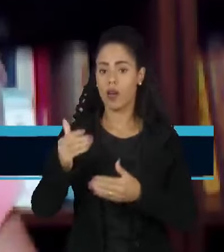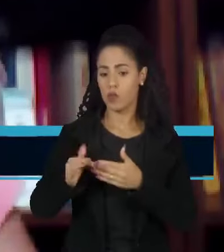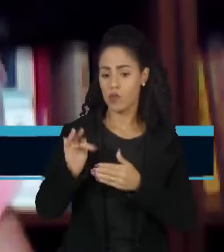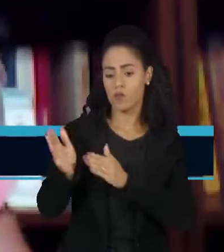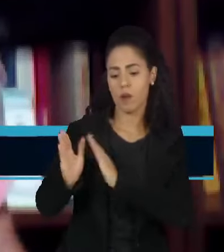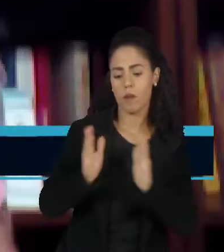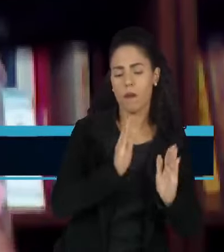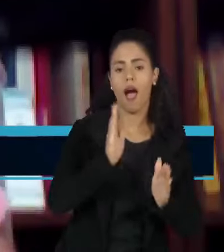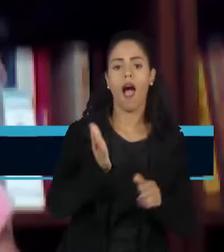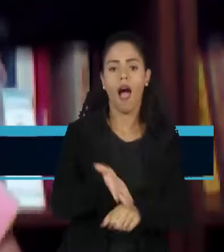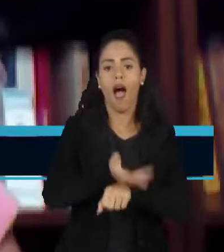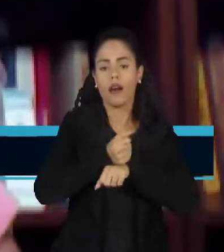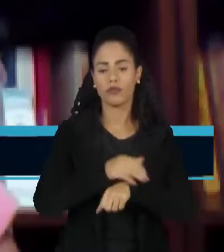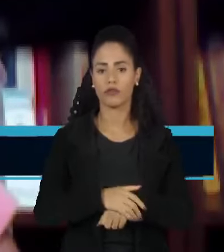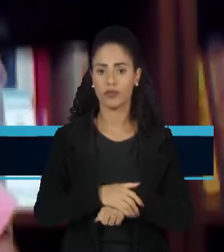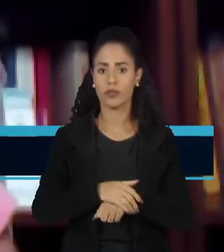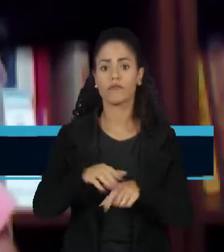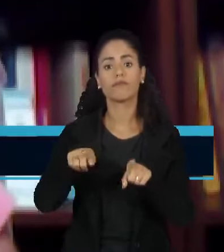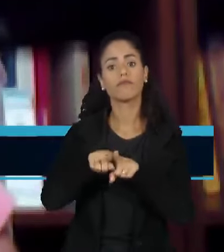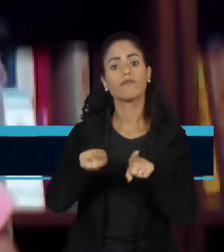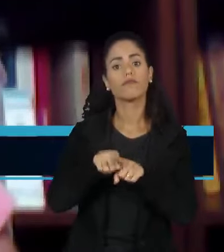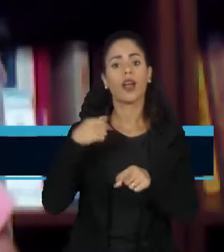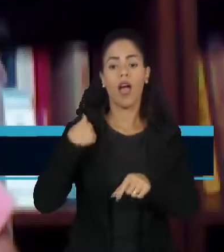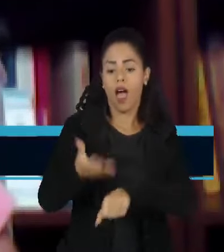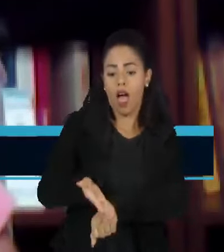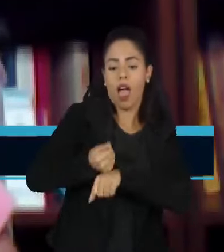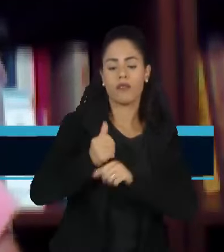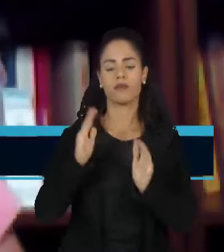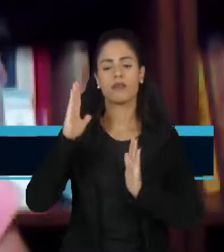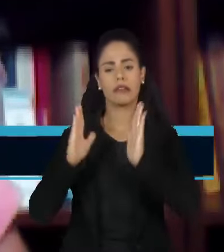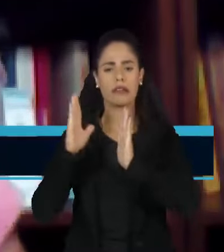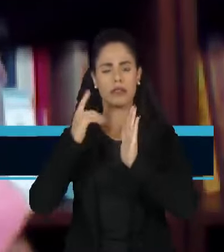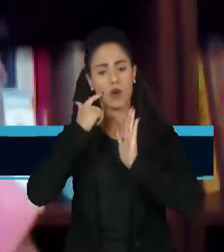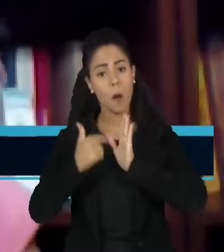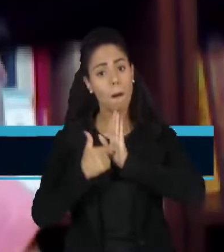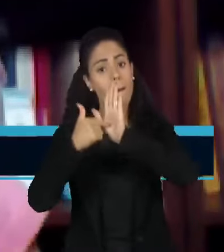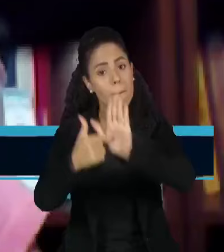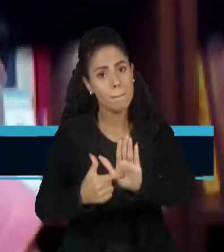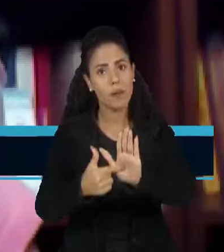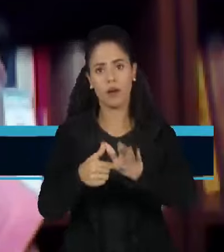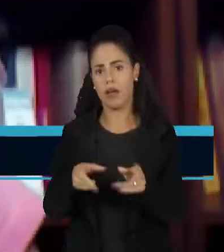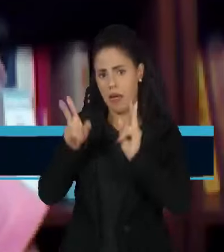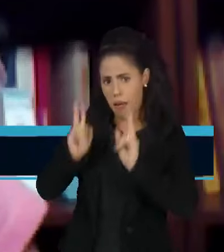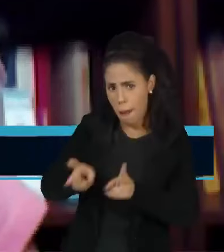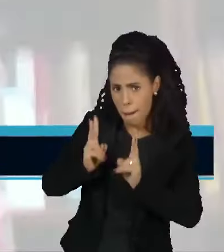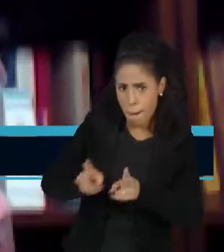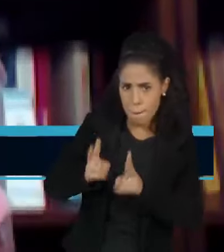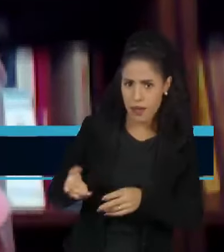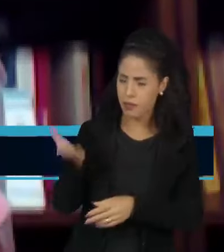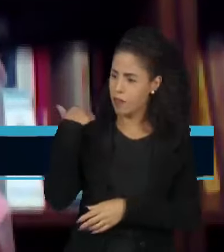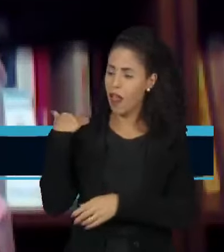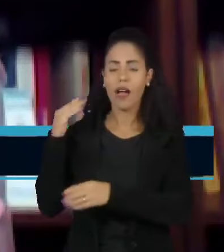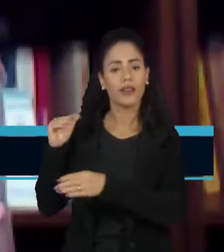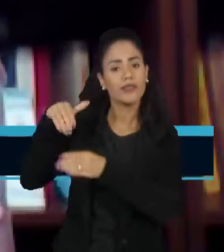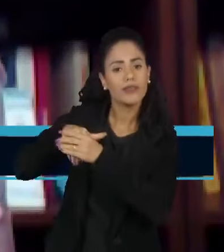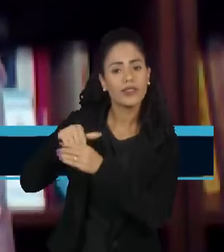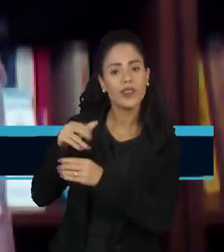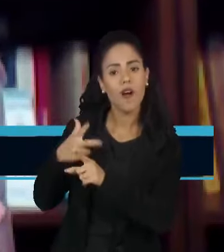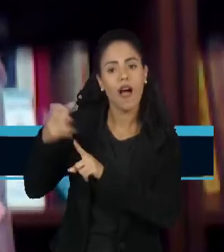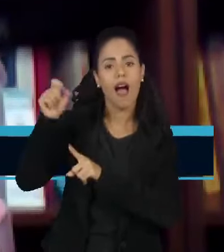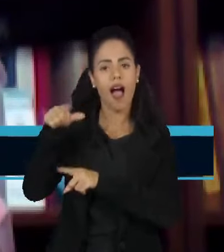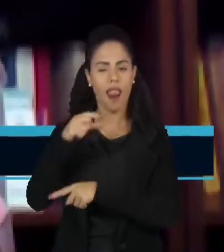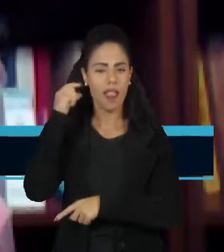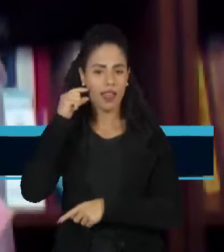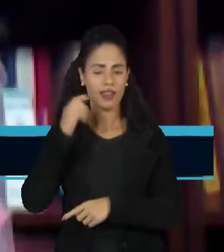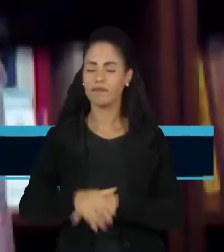já antes da eleição, mostra que a conjuntura não é a mesma conjuntura que elegeu o Lira. Fim de festa, né? Digamos